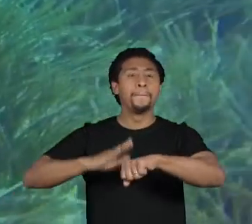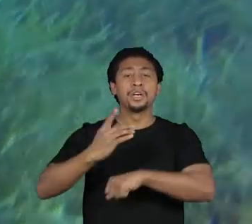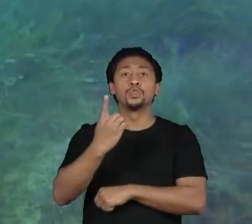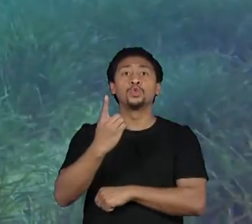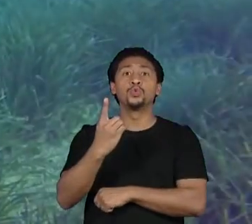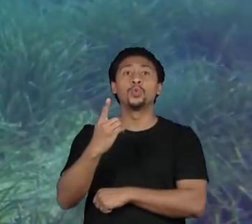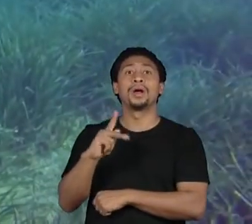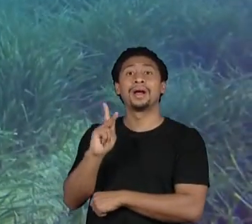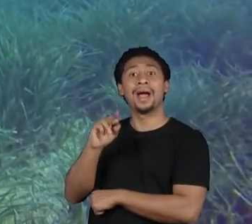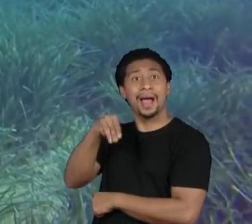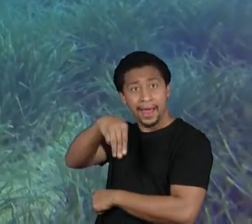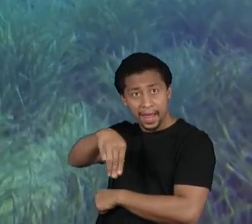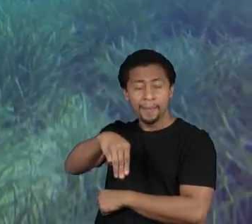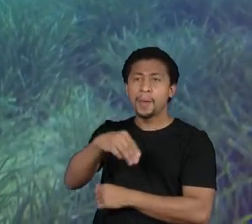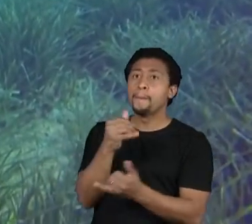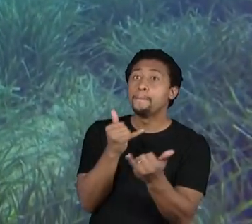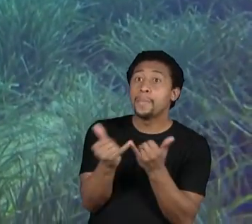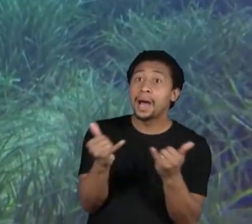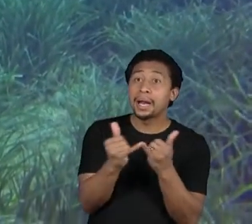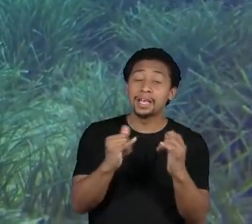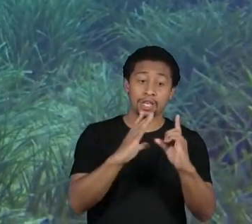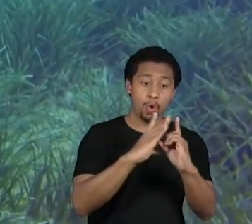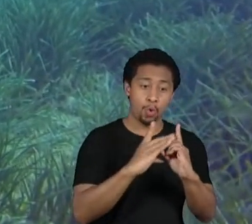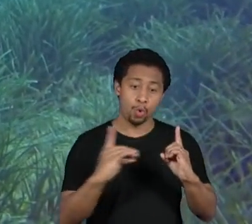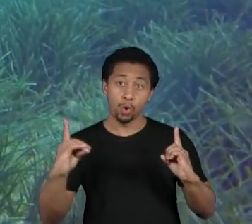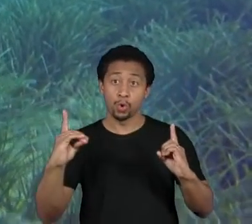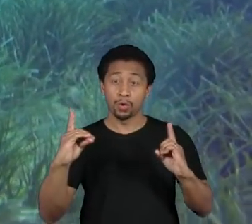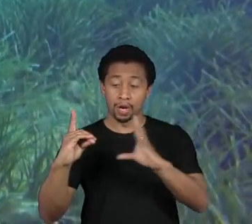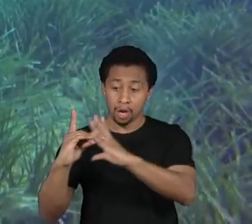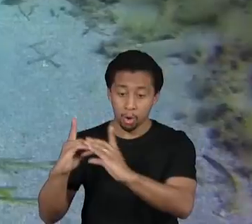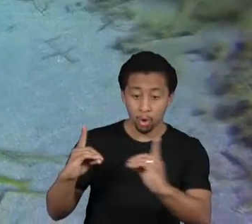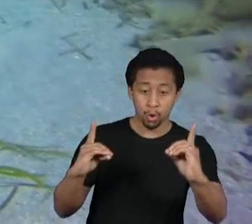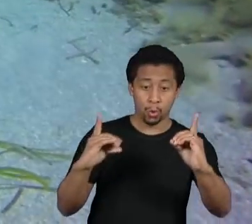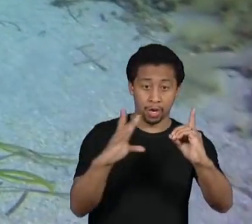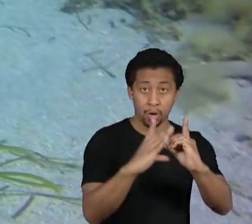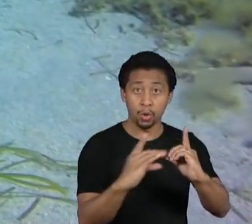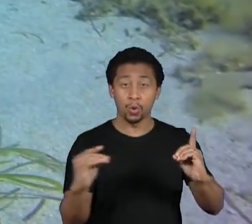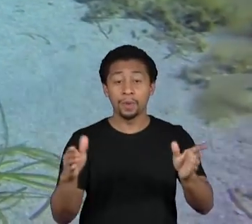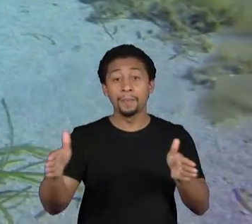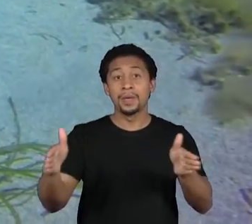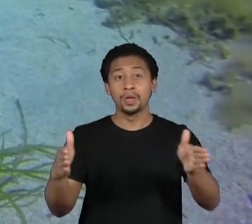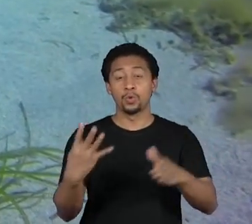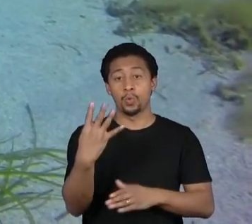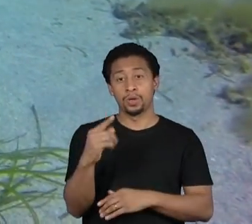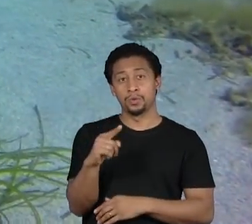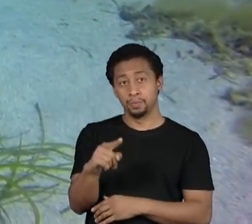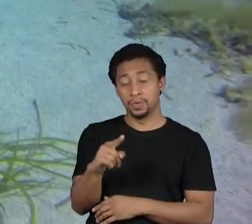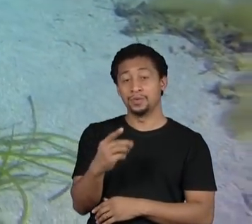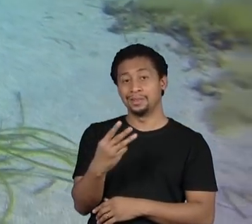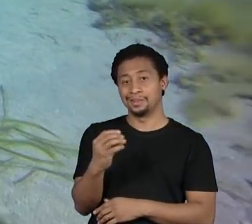uma autoclonagem há pelo menos 4.500 anos.